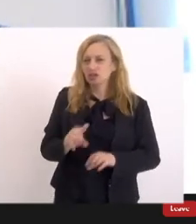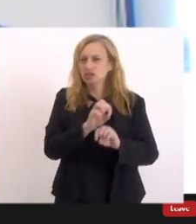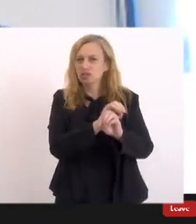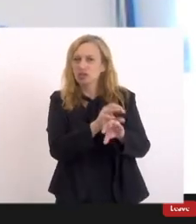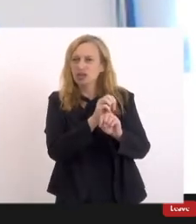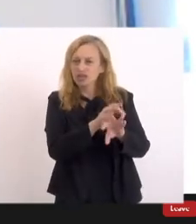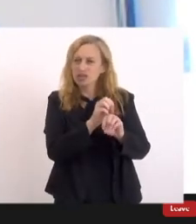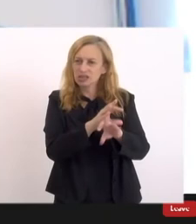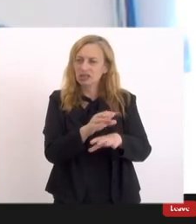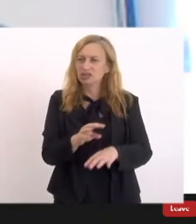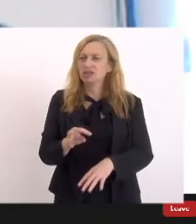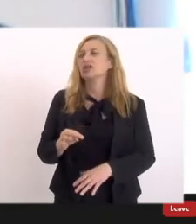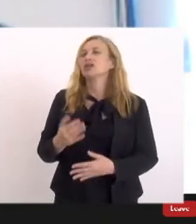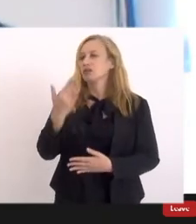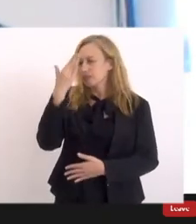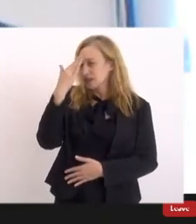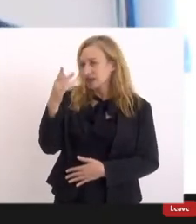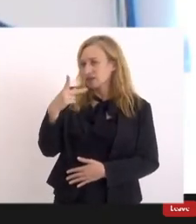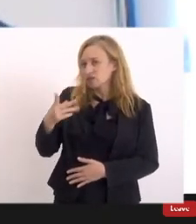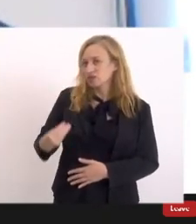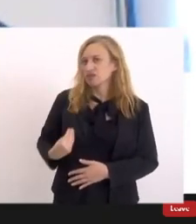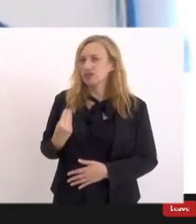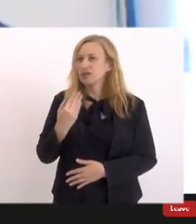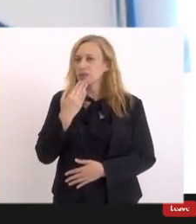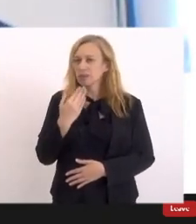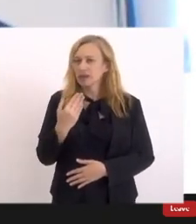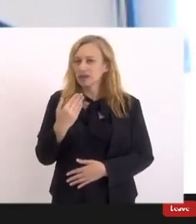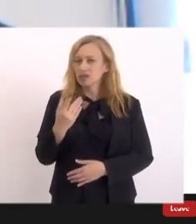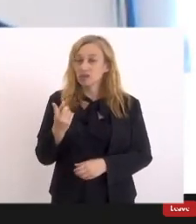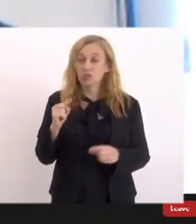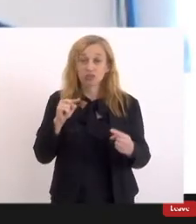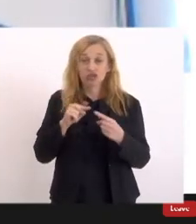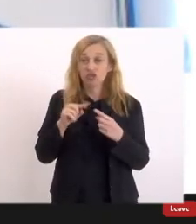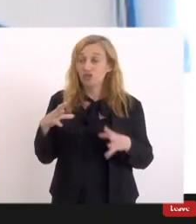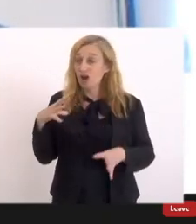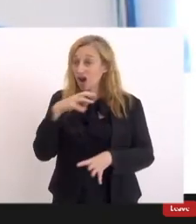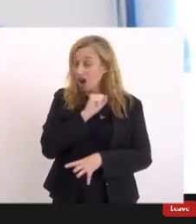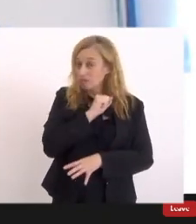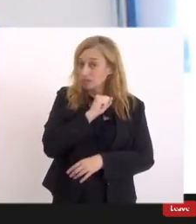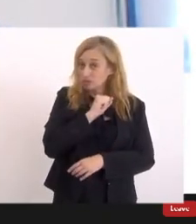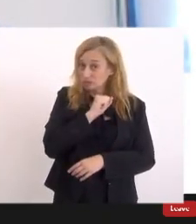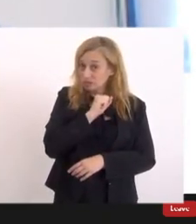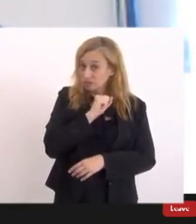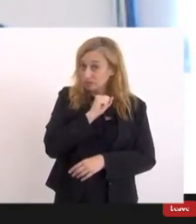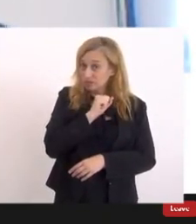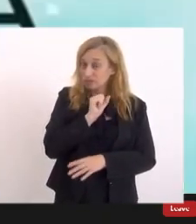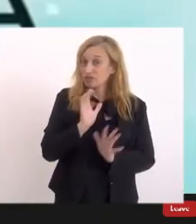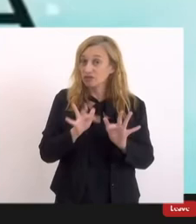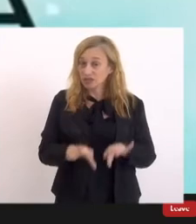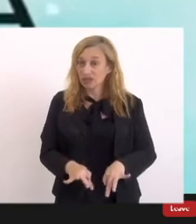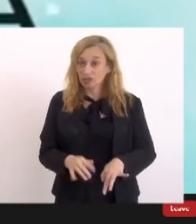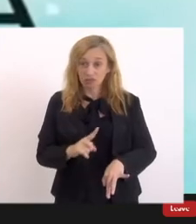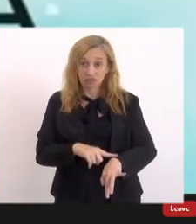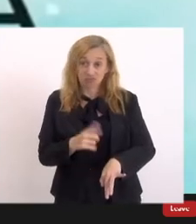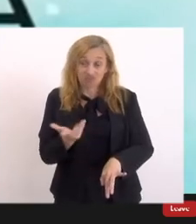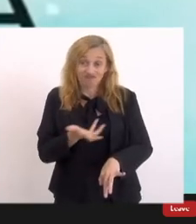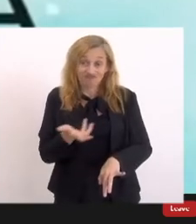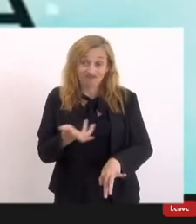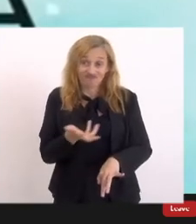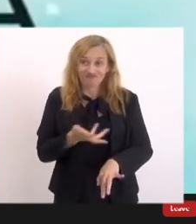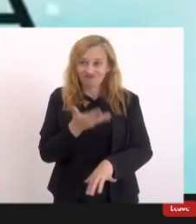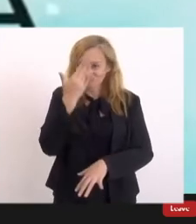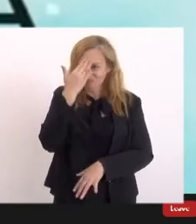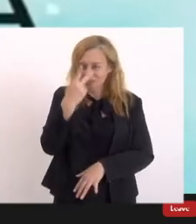Maria Tereza, obrigado pela sua presença. Peço aí também objetividade, que a gente chegue nessa fase aí, final um pouco corrido. Obrigado